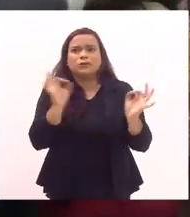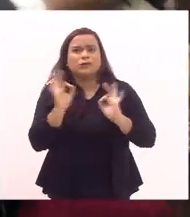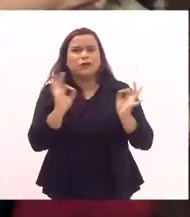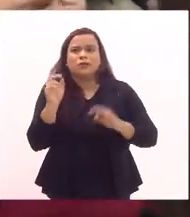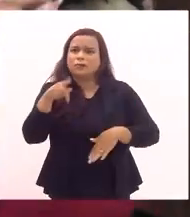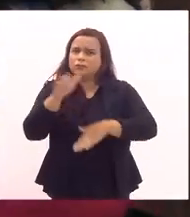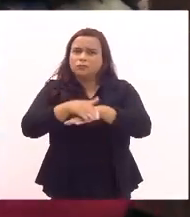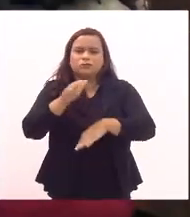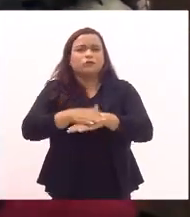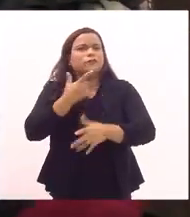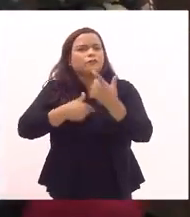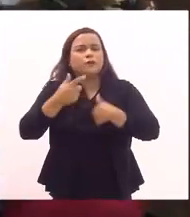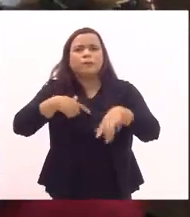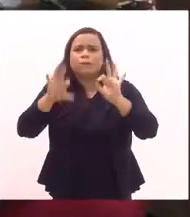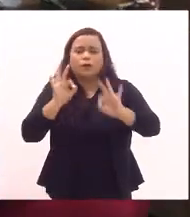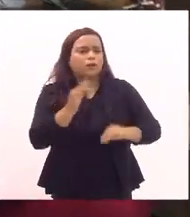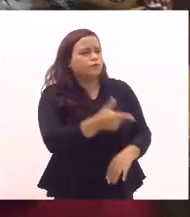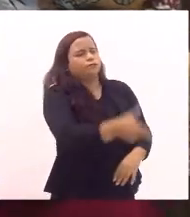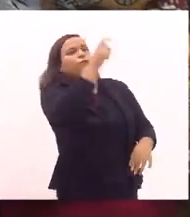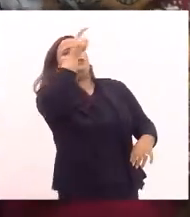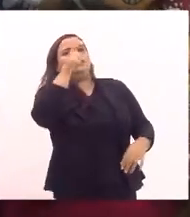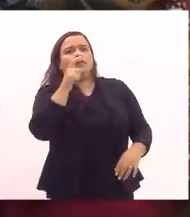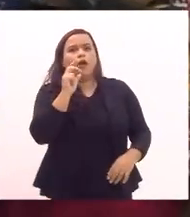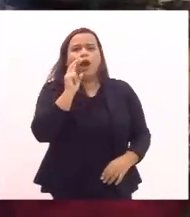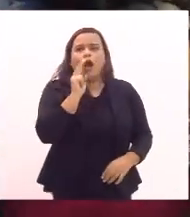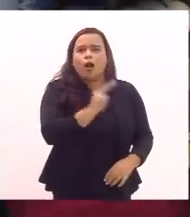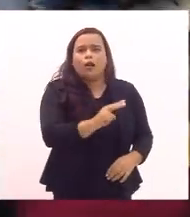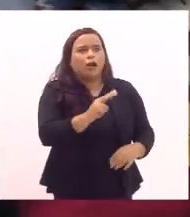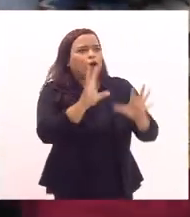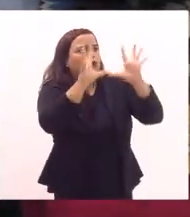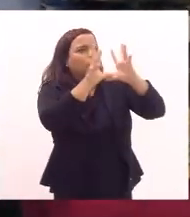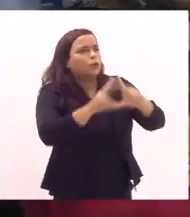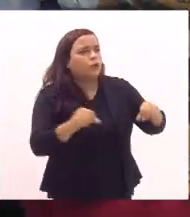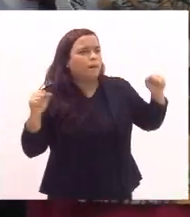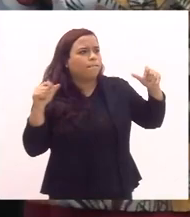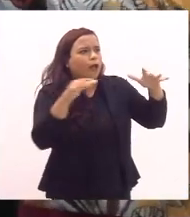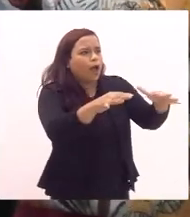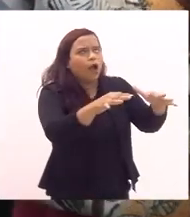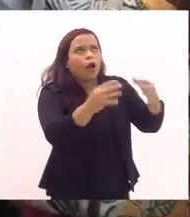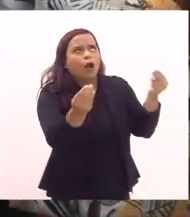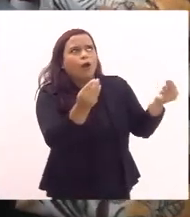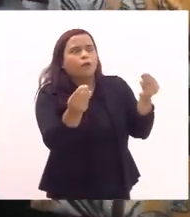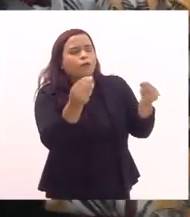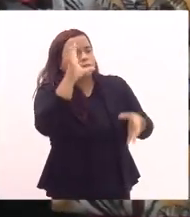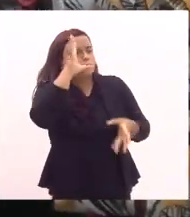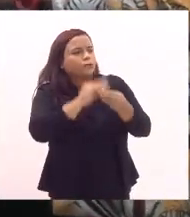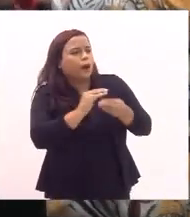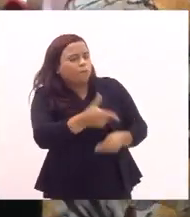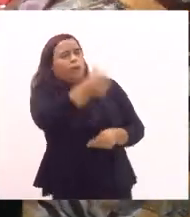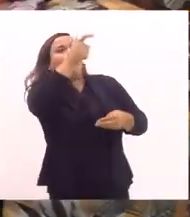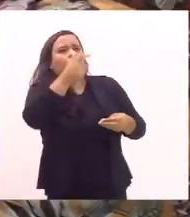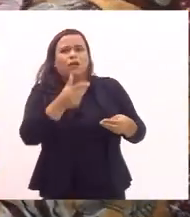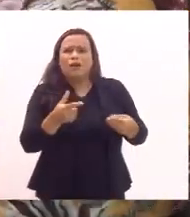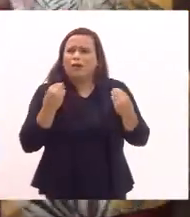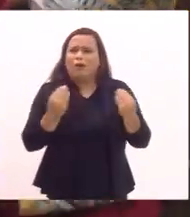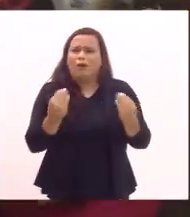espontâneo a polícia simplesmente olhou como eu acabo com aquela aglomeração de jovens é assim que a nossa Periferia tratada